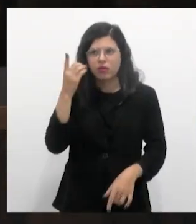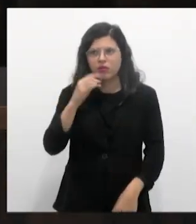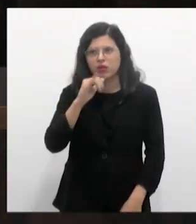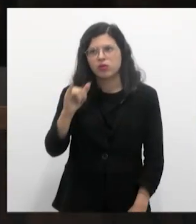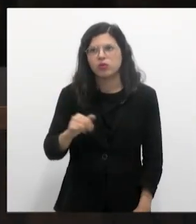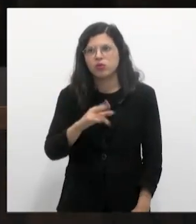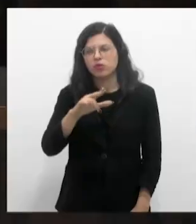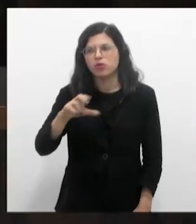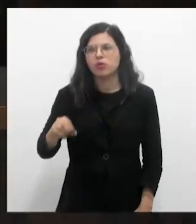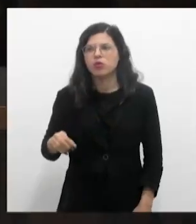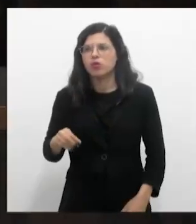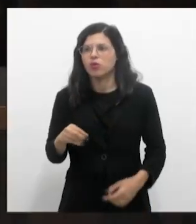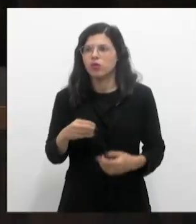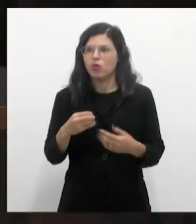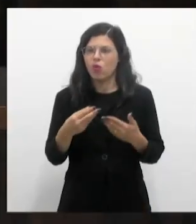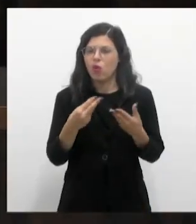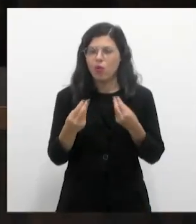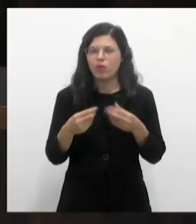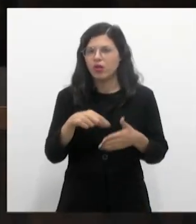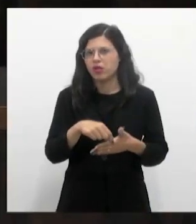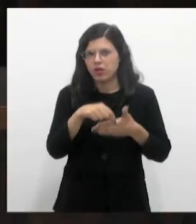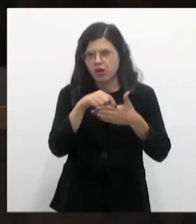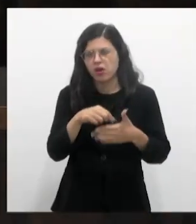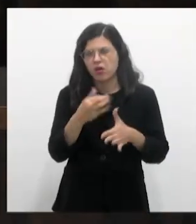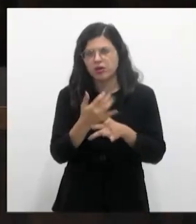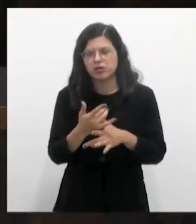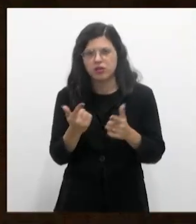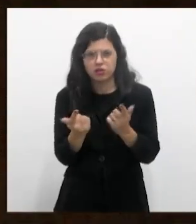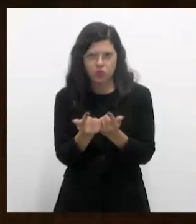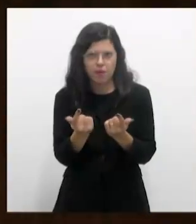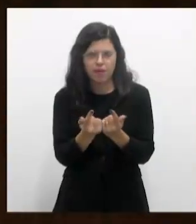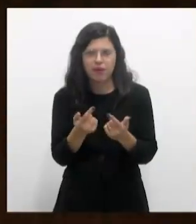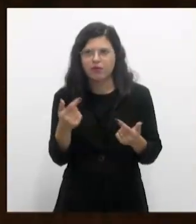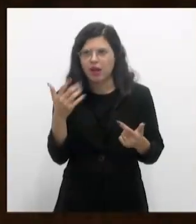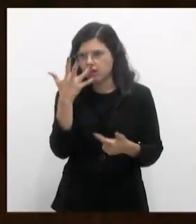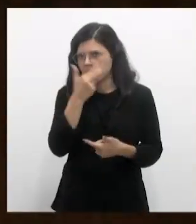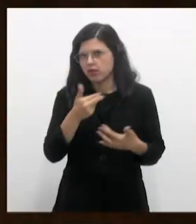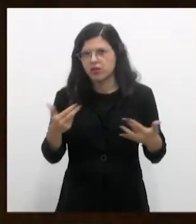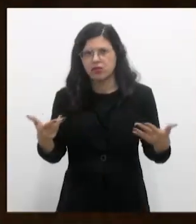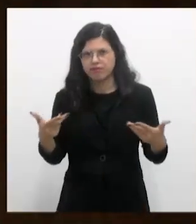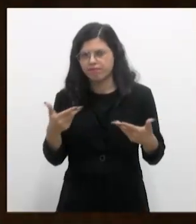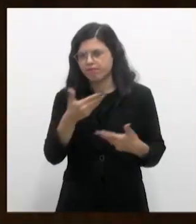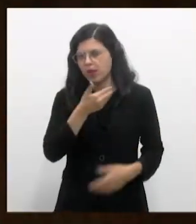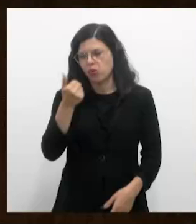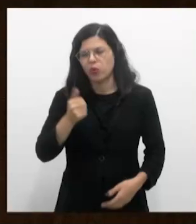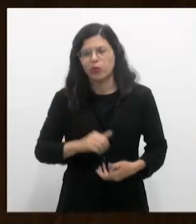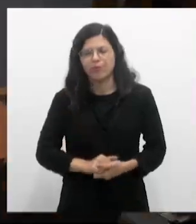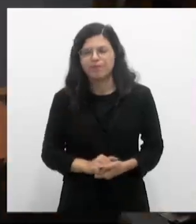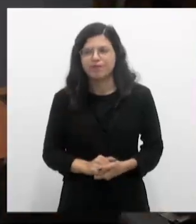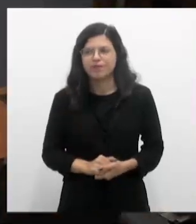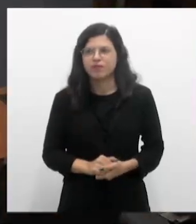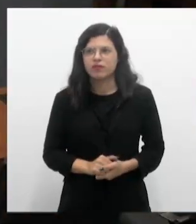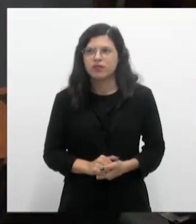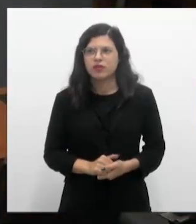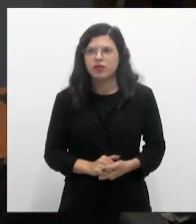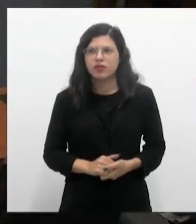A cidade de Guapi está linda, melhorou muito, parabéns aos irmãos lá. Para emitir o parecer,